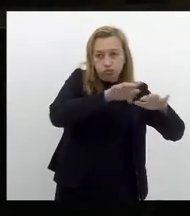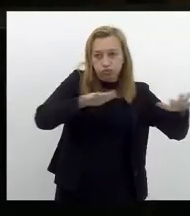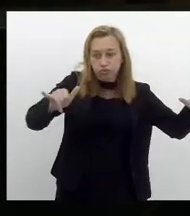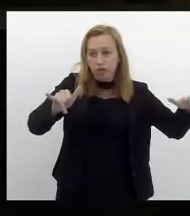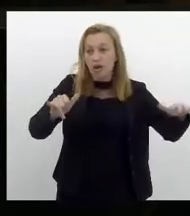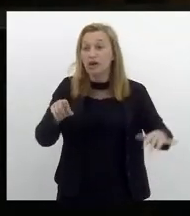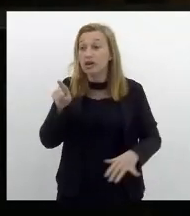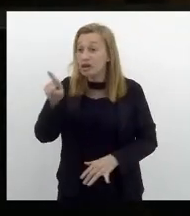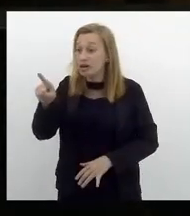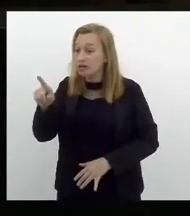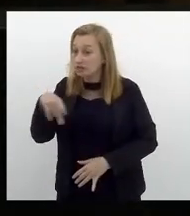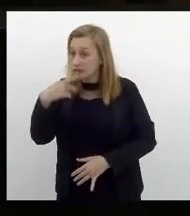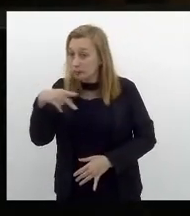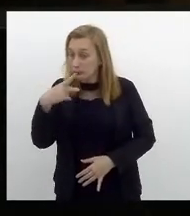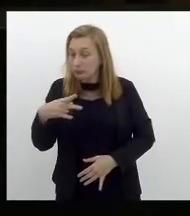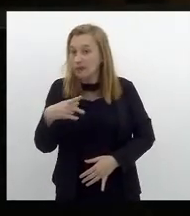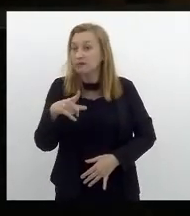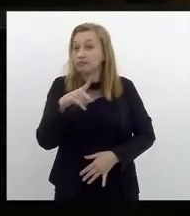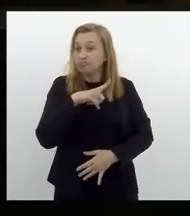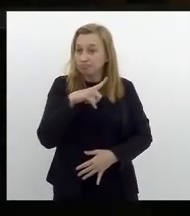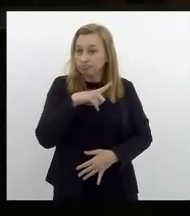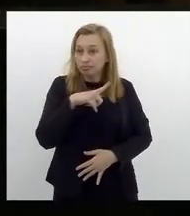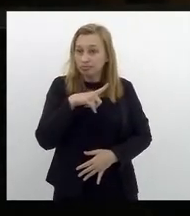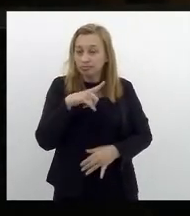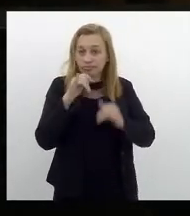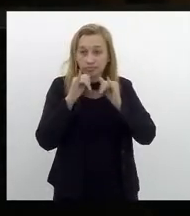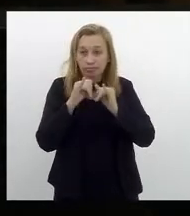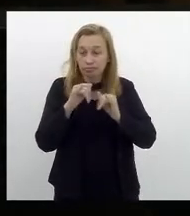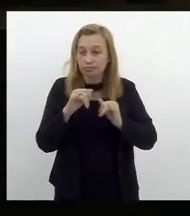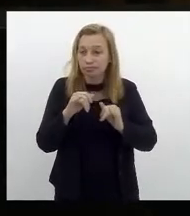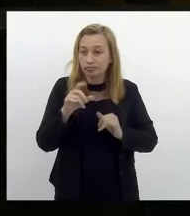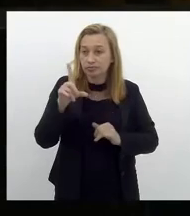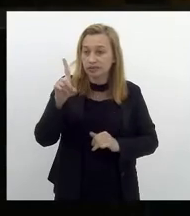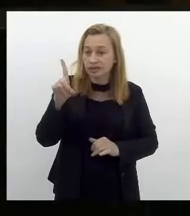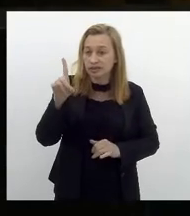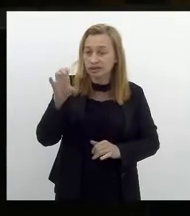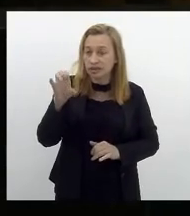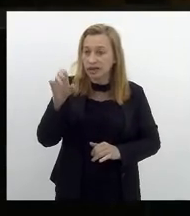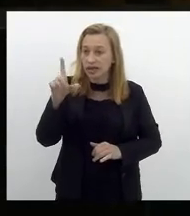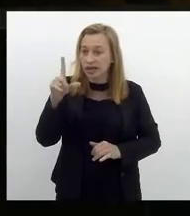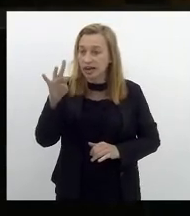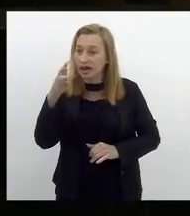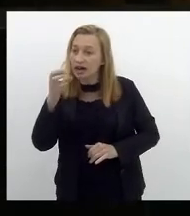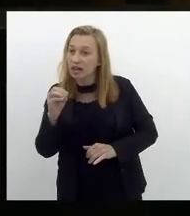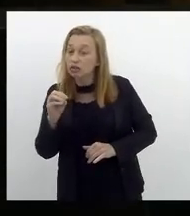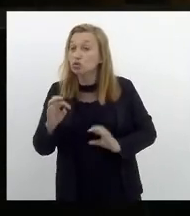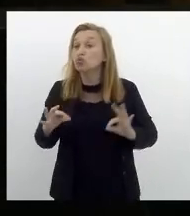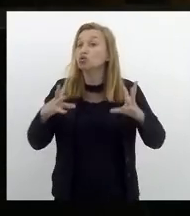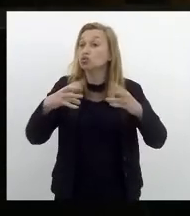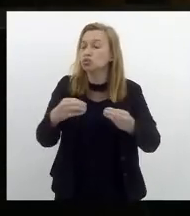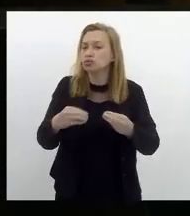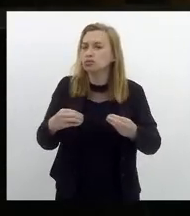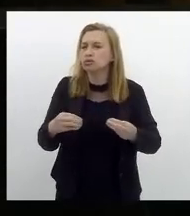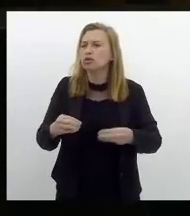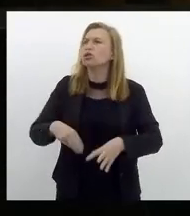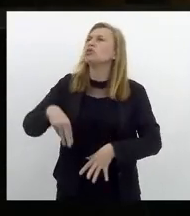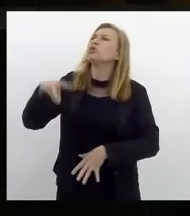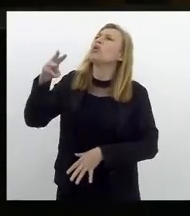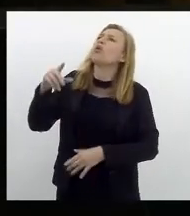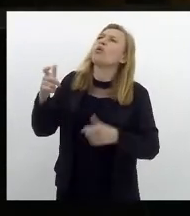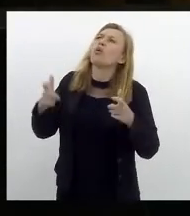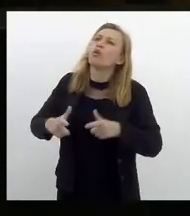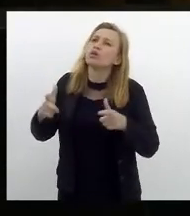no jornal, que havia declarado tudo. E onde estaria, então, a suspeição?